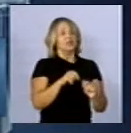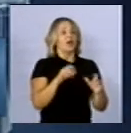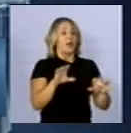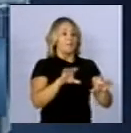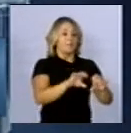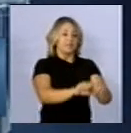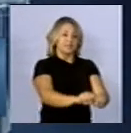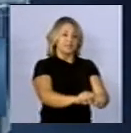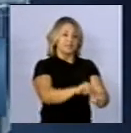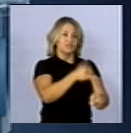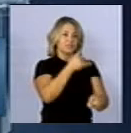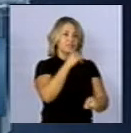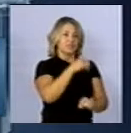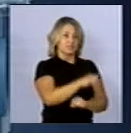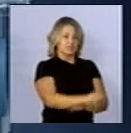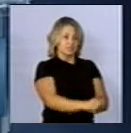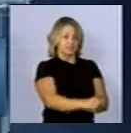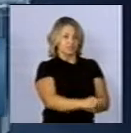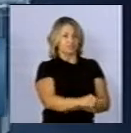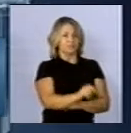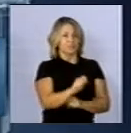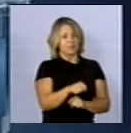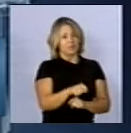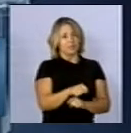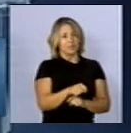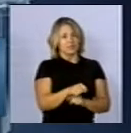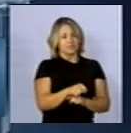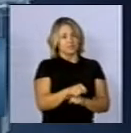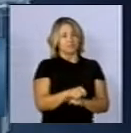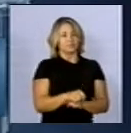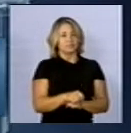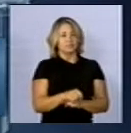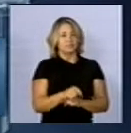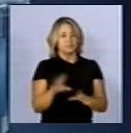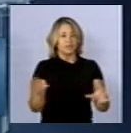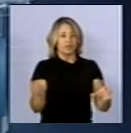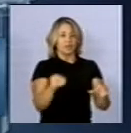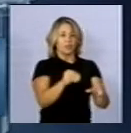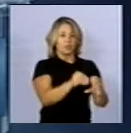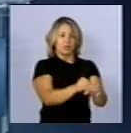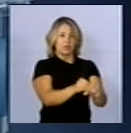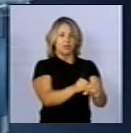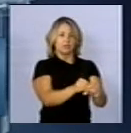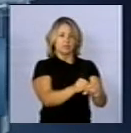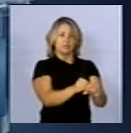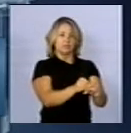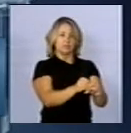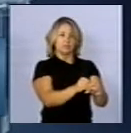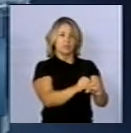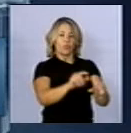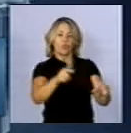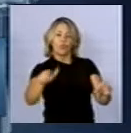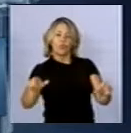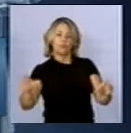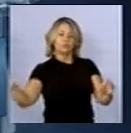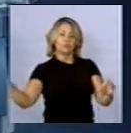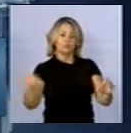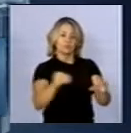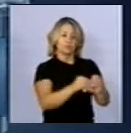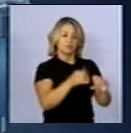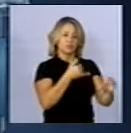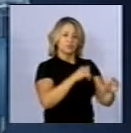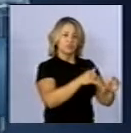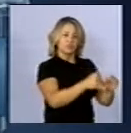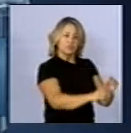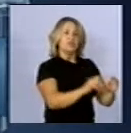basicamente Ela implica na colocação de um condutor adicional condutor esse que vai ser